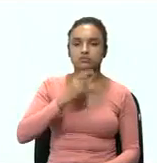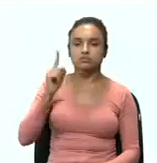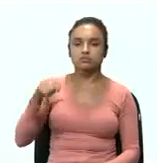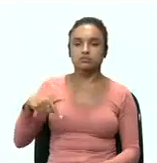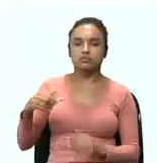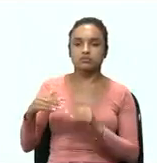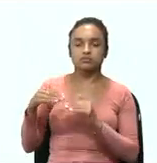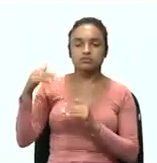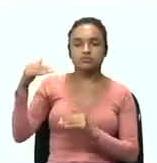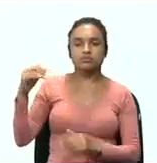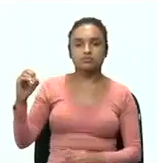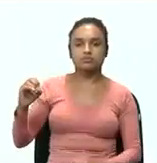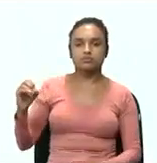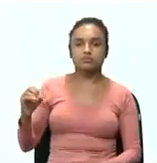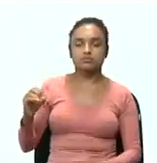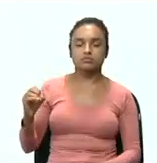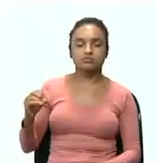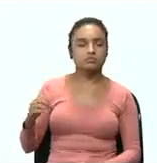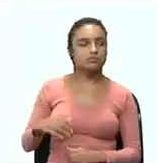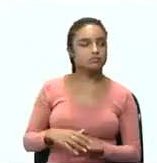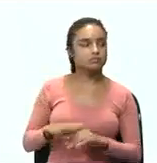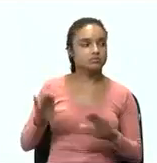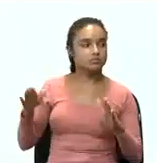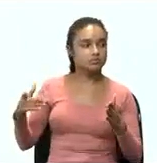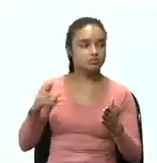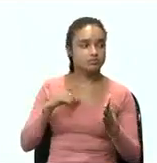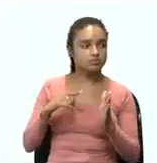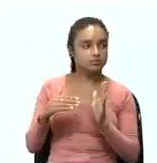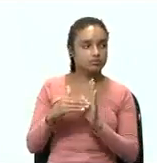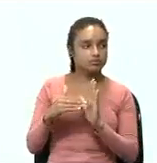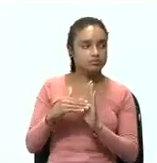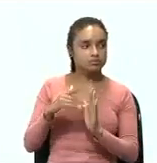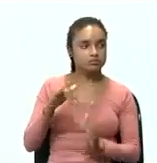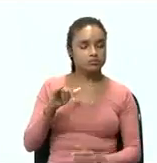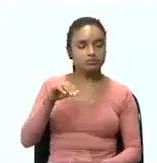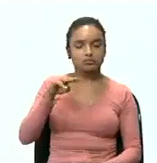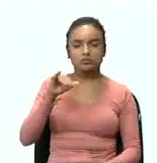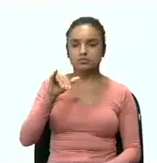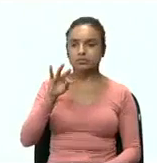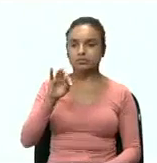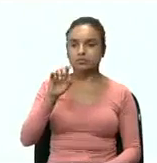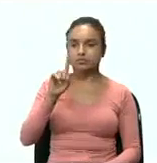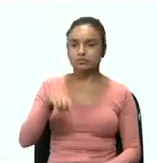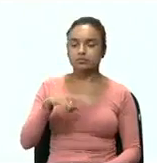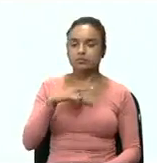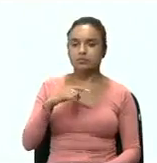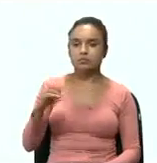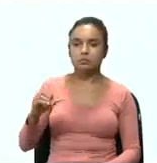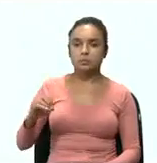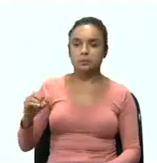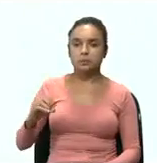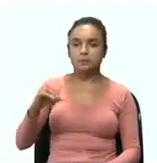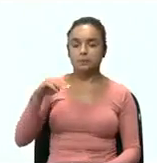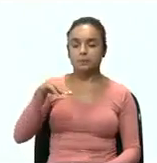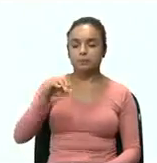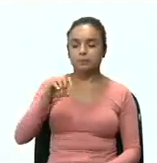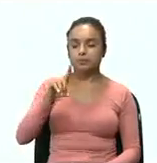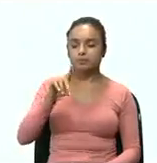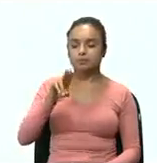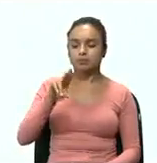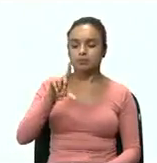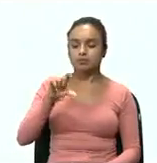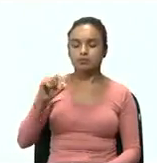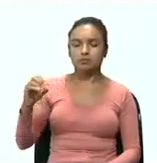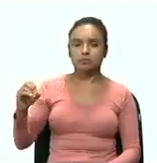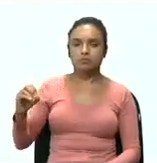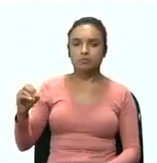zero. Então, quando eu aplico o limite, eu tenho aqui zero. O módulo de zero, ele